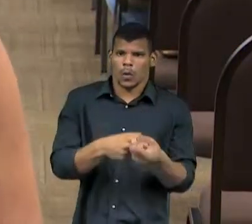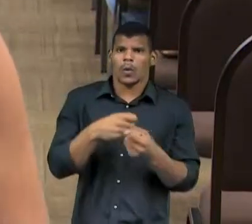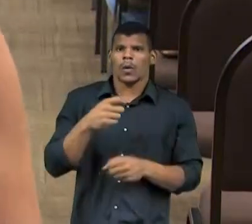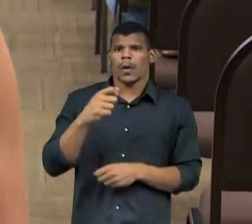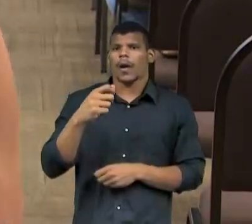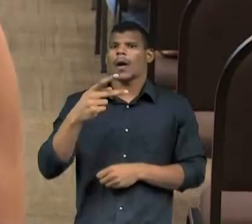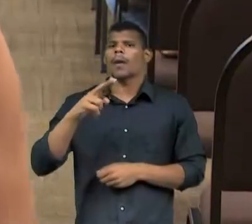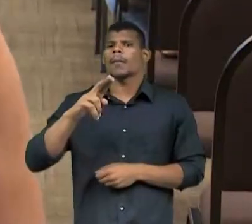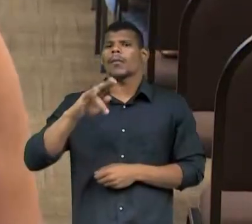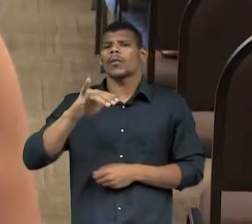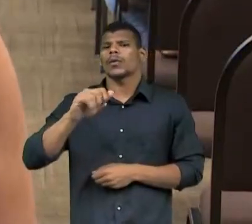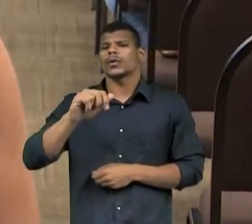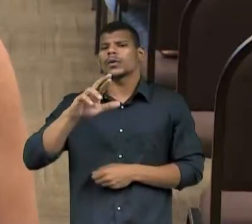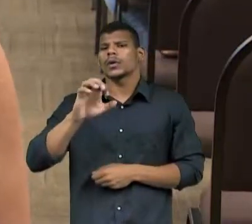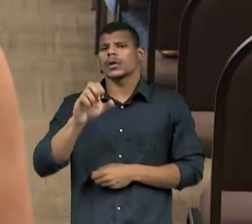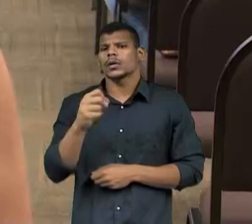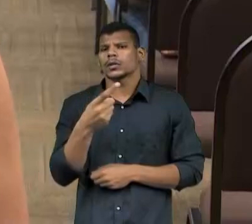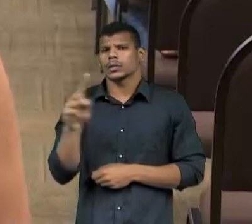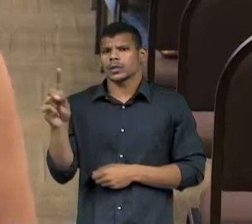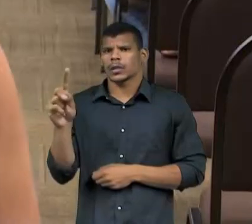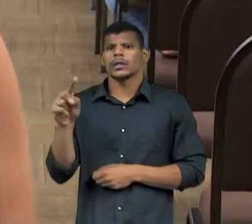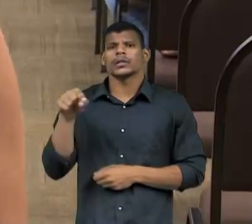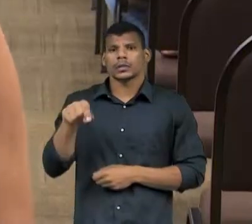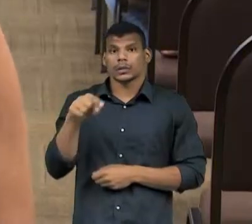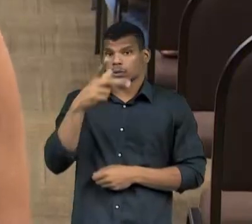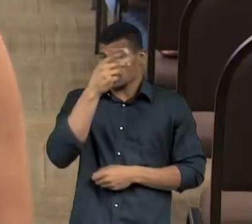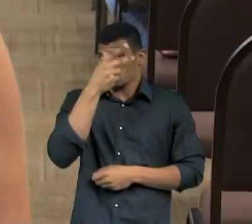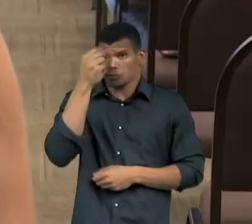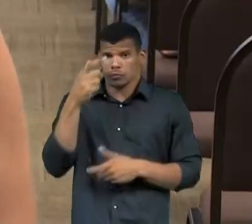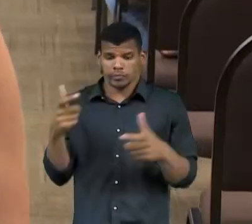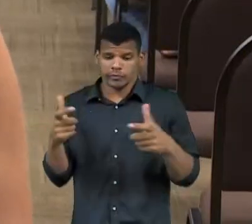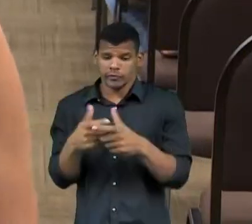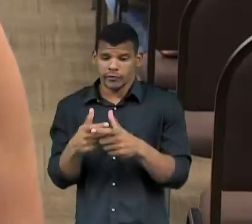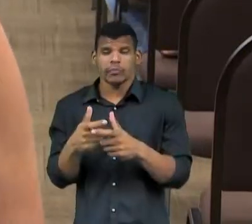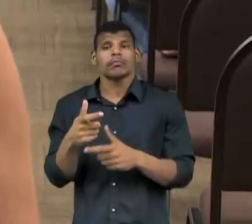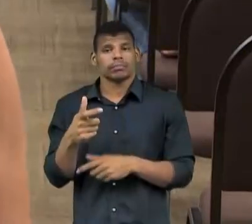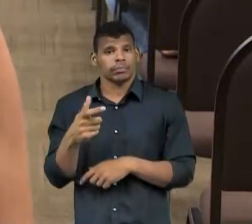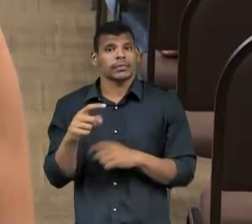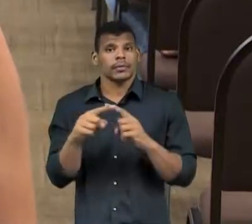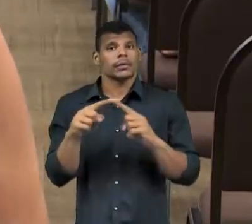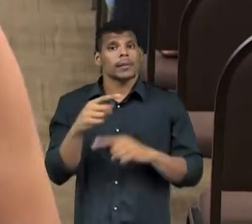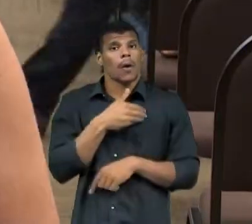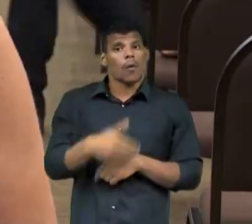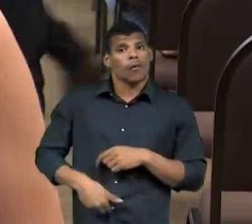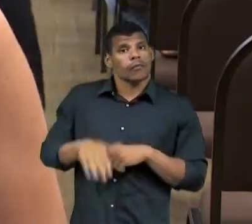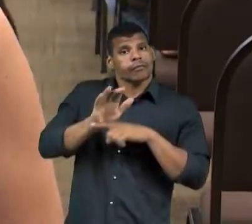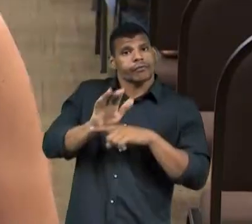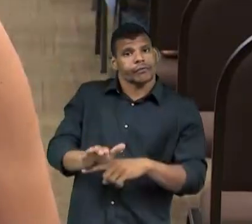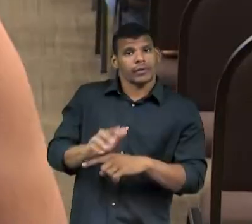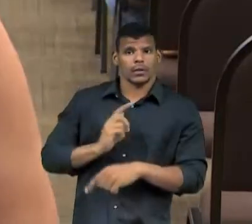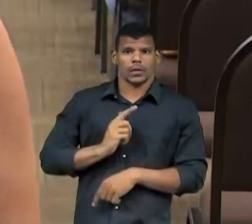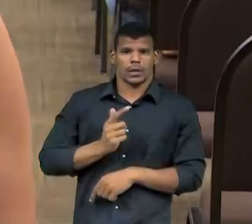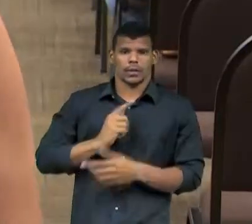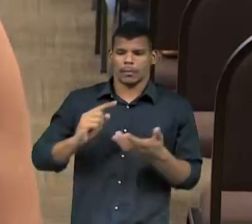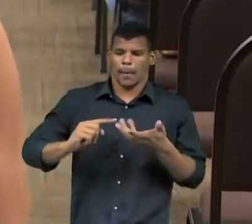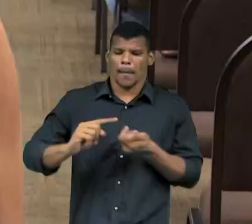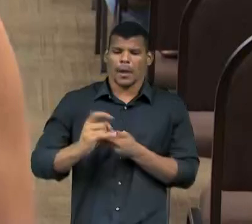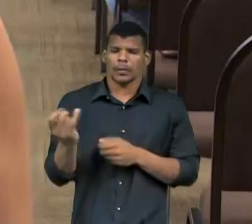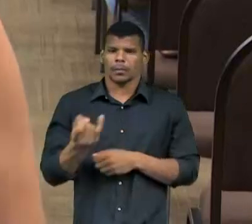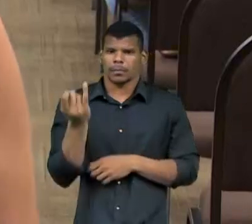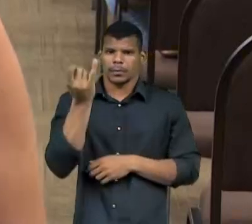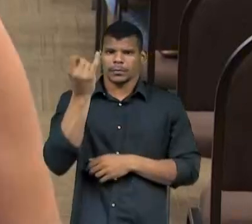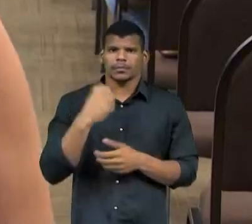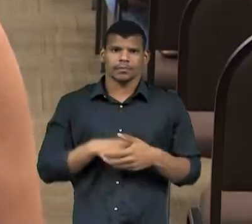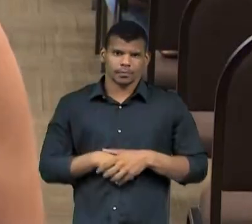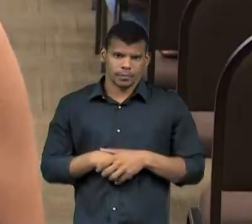pequeno, que tem um orçamento muito reduzido. Então, são ações que têm uma grande relevância, de fato, e a gente